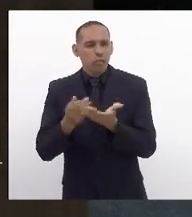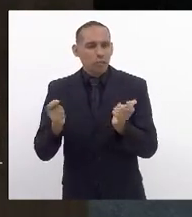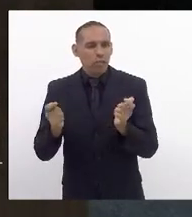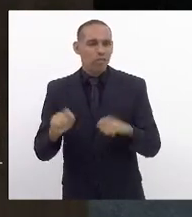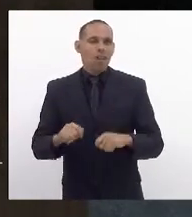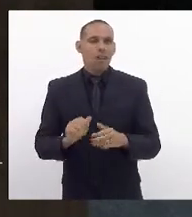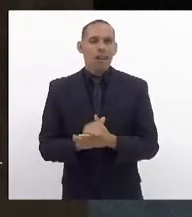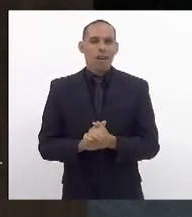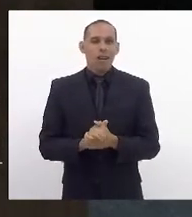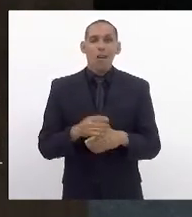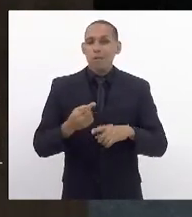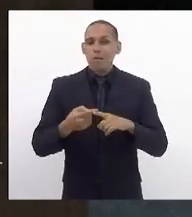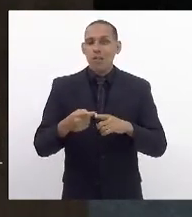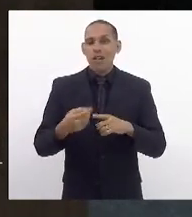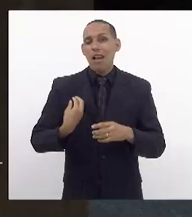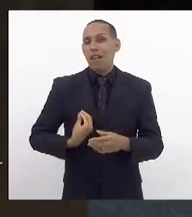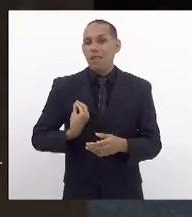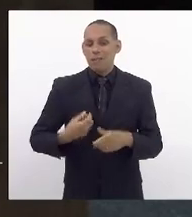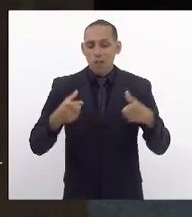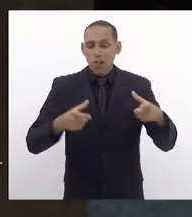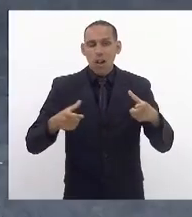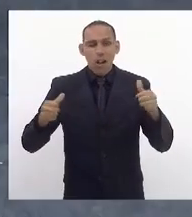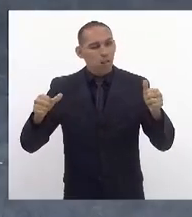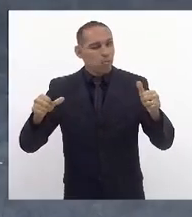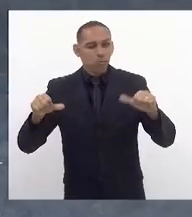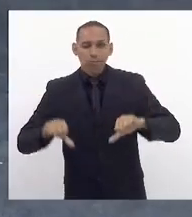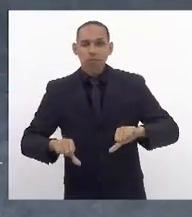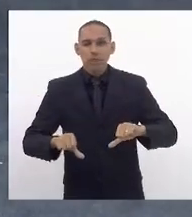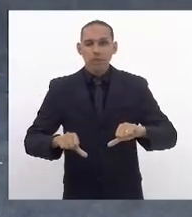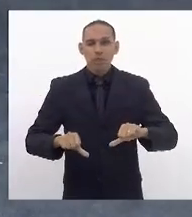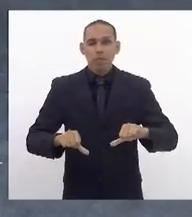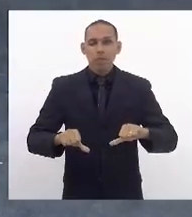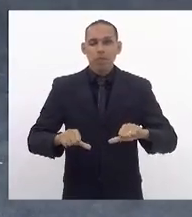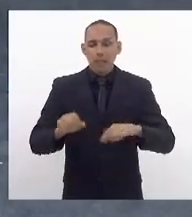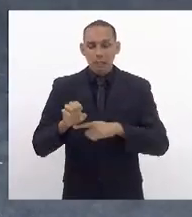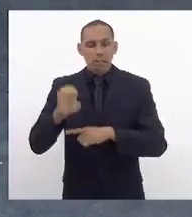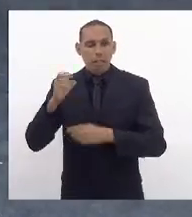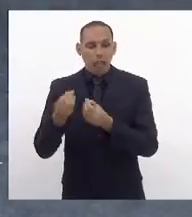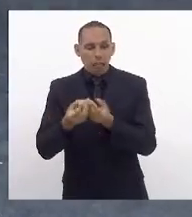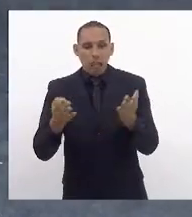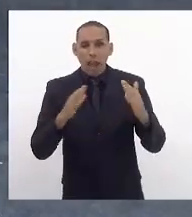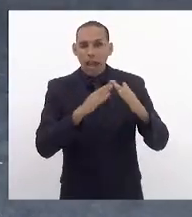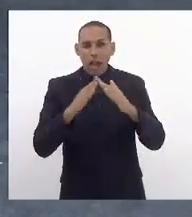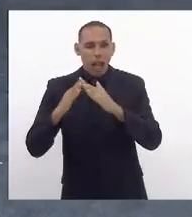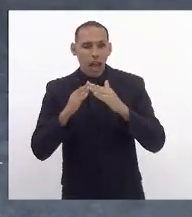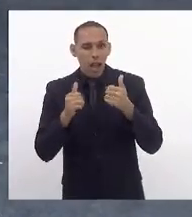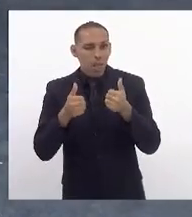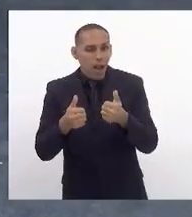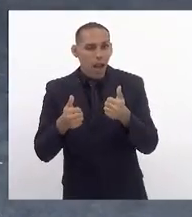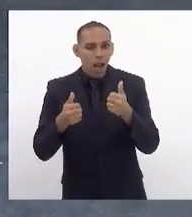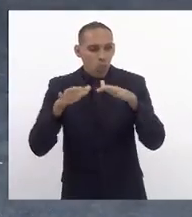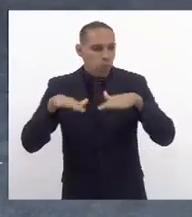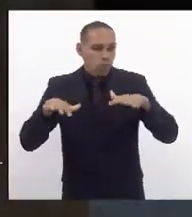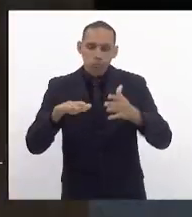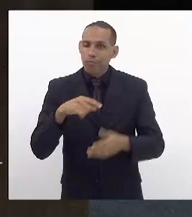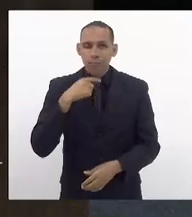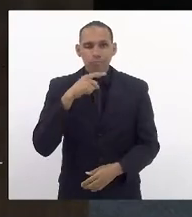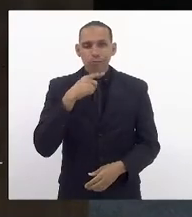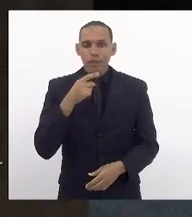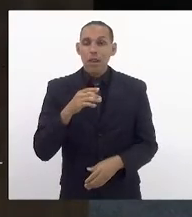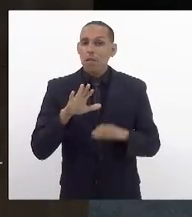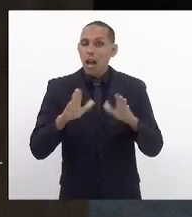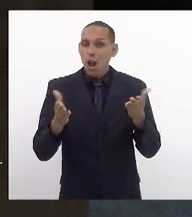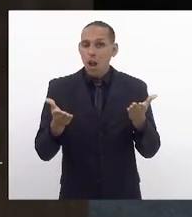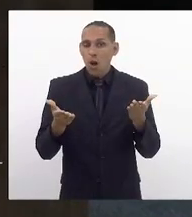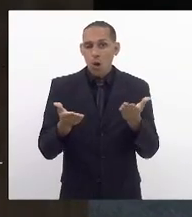internet, morando em lugares insalubres, que o Estado não garante moradia decente para todo mundo. Mas a conectividade hoje é um